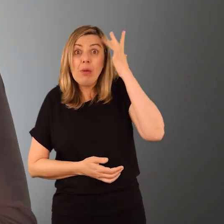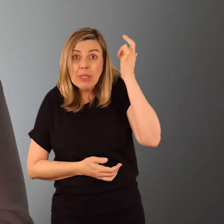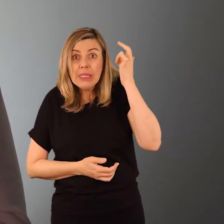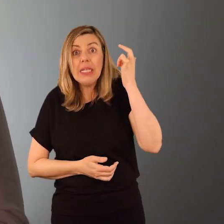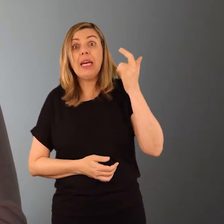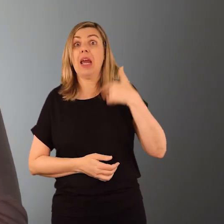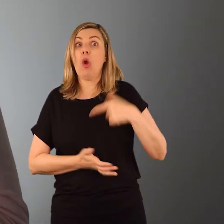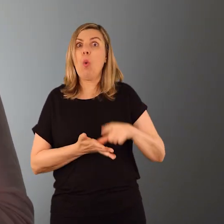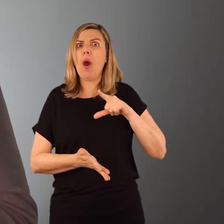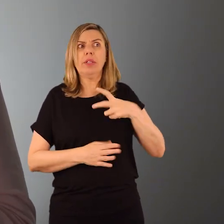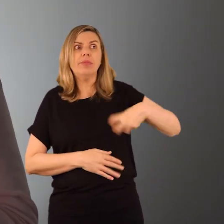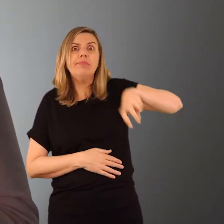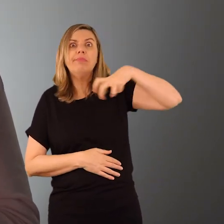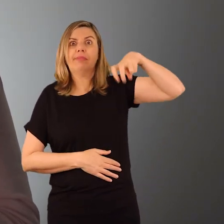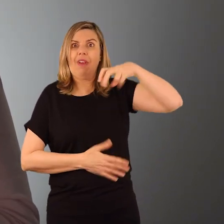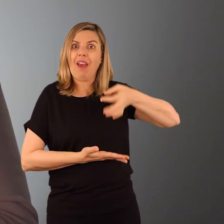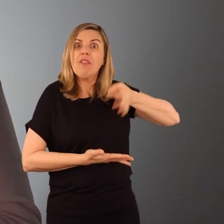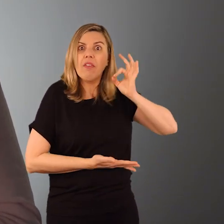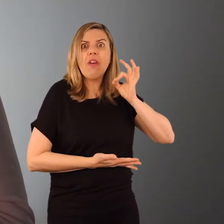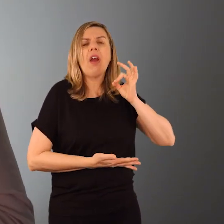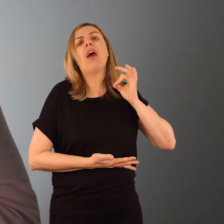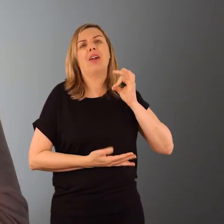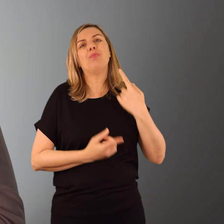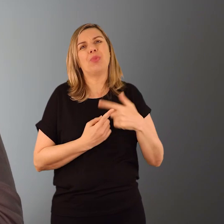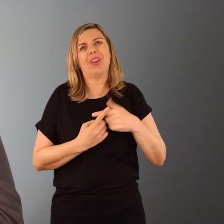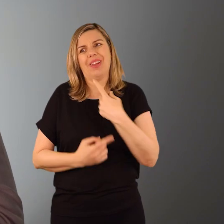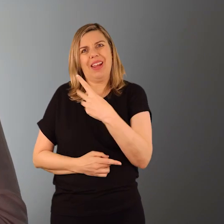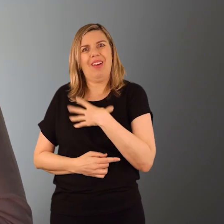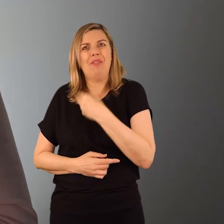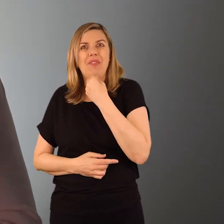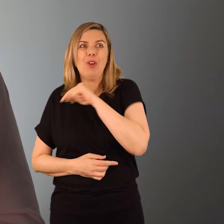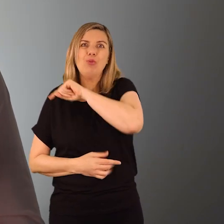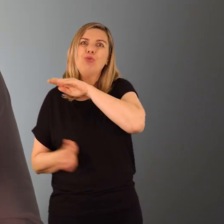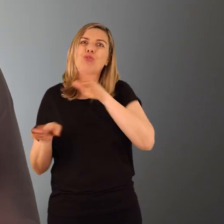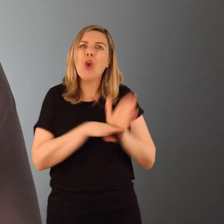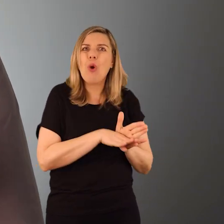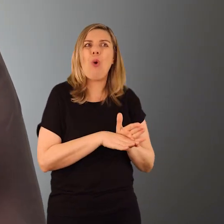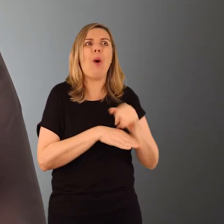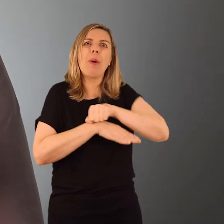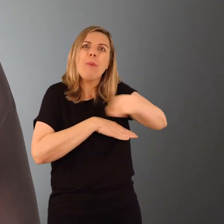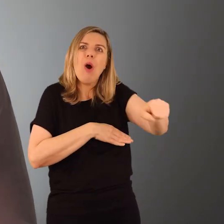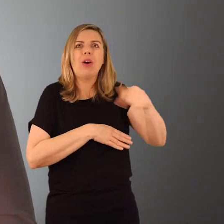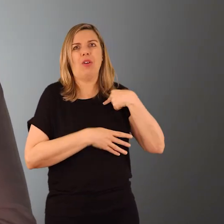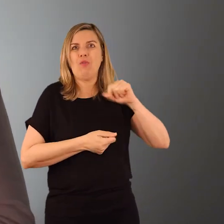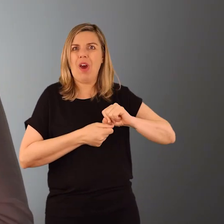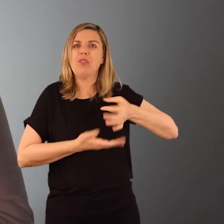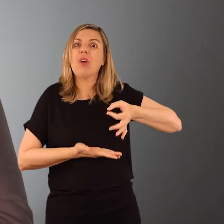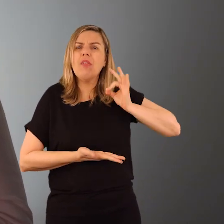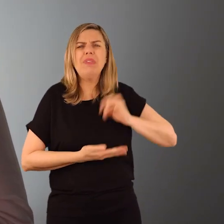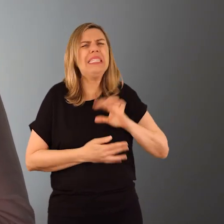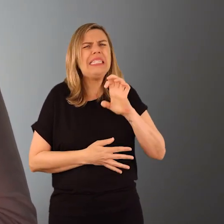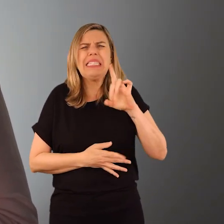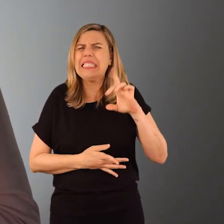de eu subir para café da manhã, né, que o filho dela tinha chegado para abrir a porta, né, para eu poder fazer o café da manhã, era